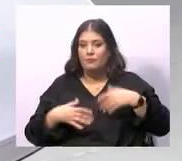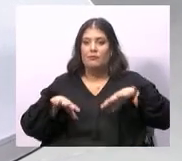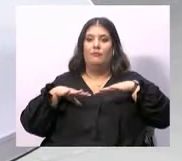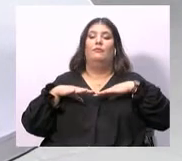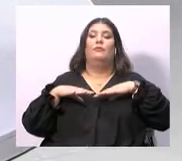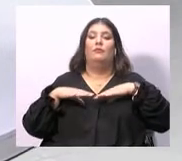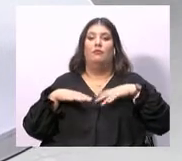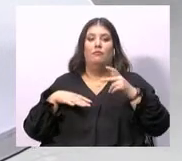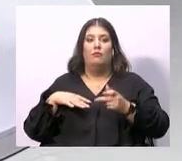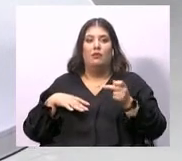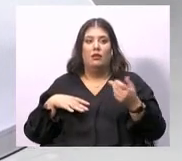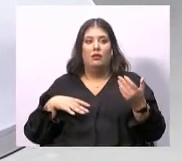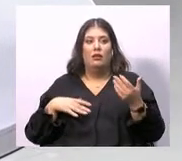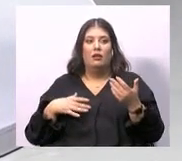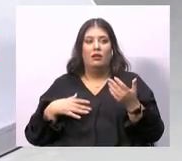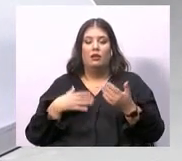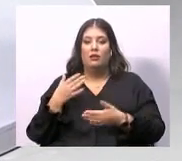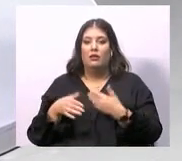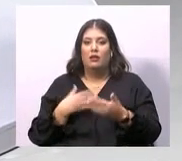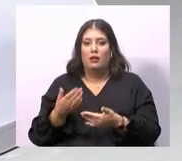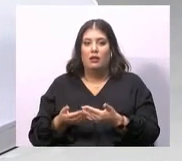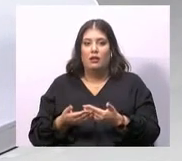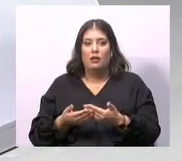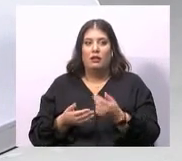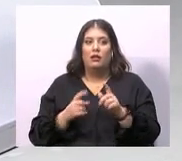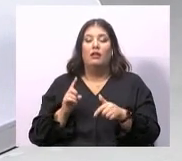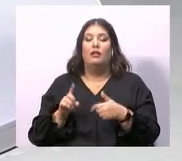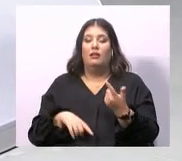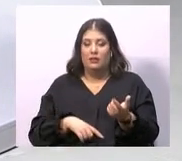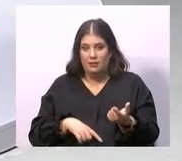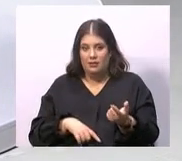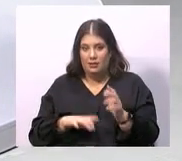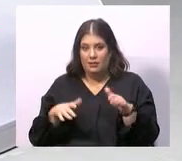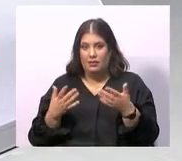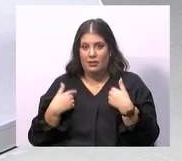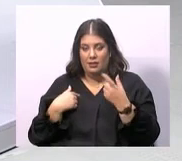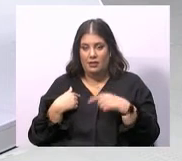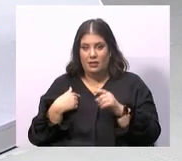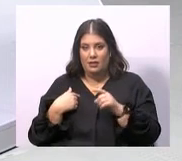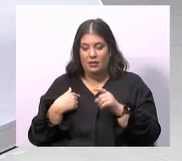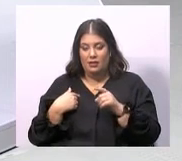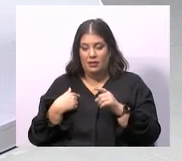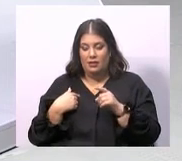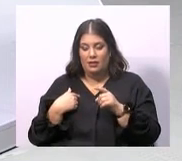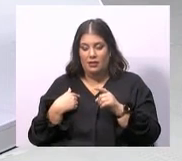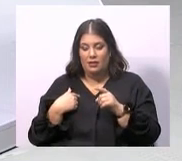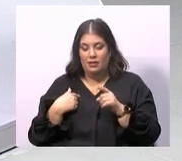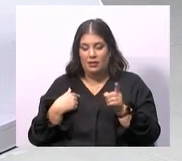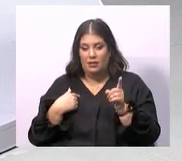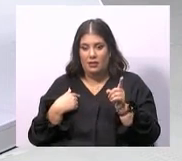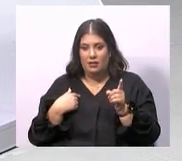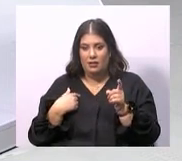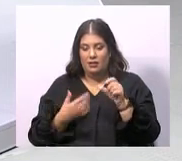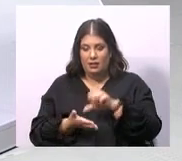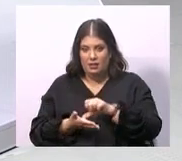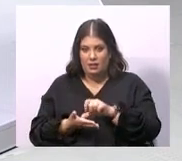rodas. E andava lá a fazer fisioterapia. E depois, quando comecei a ir para a fisioterapia para aqui, para o centro